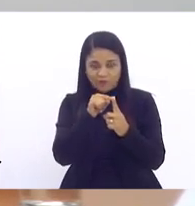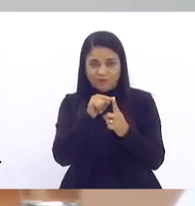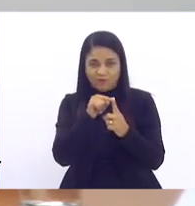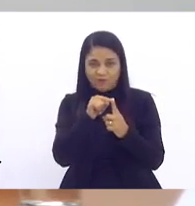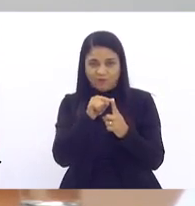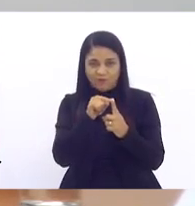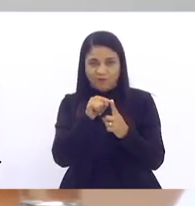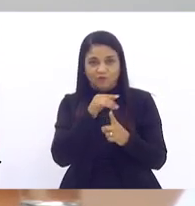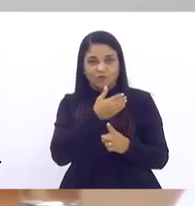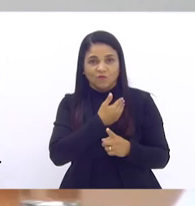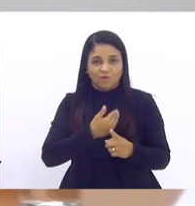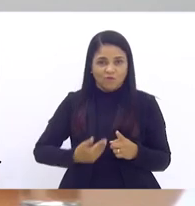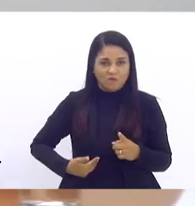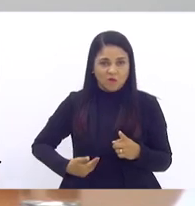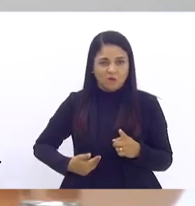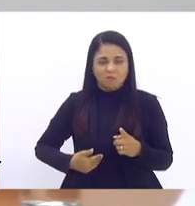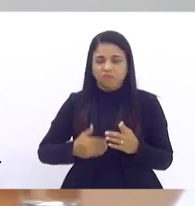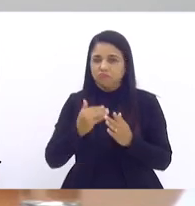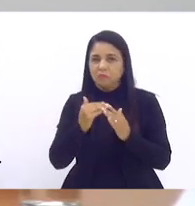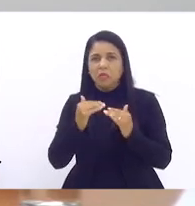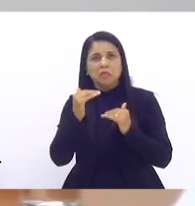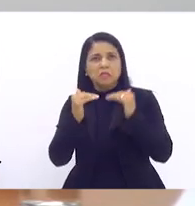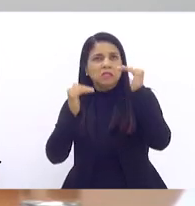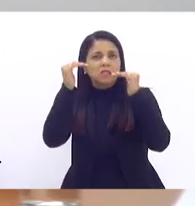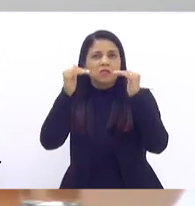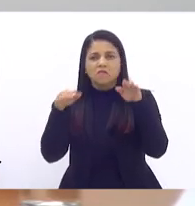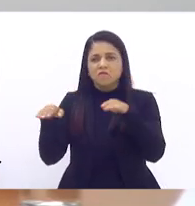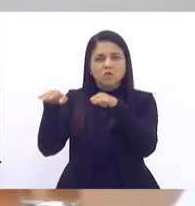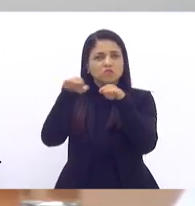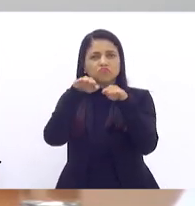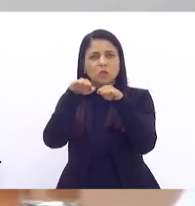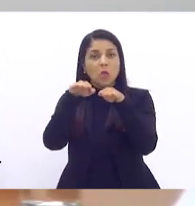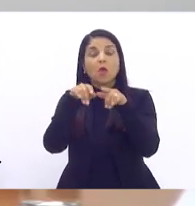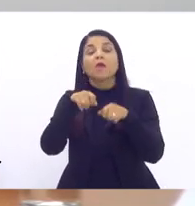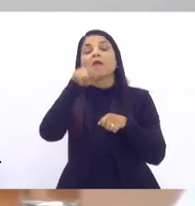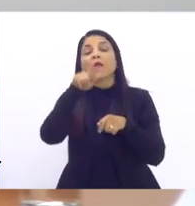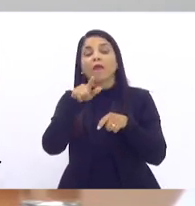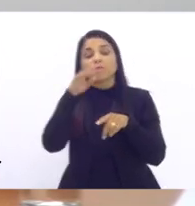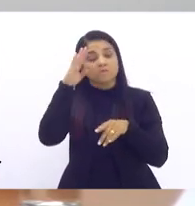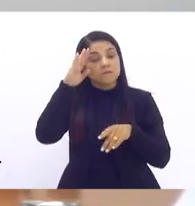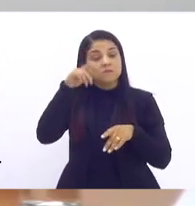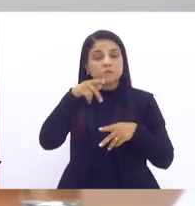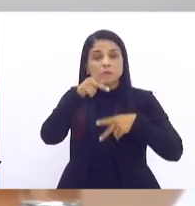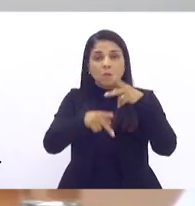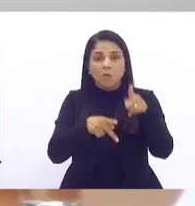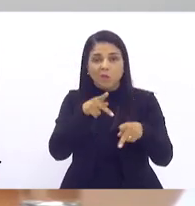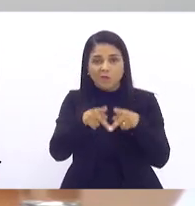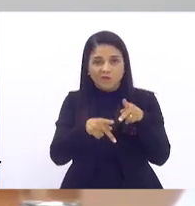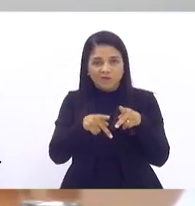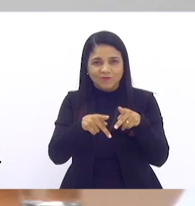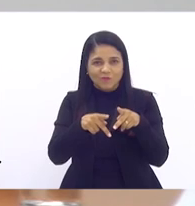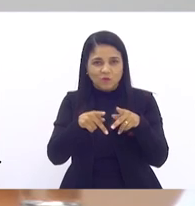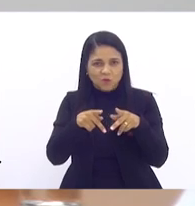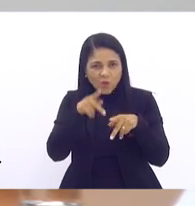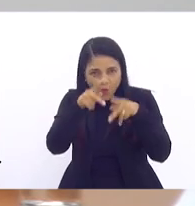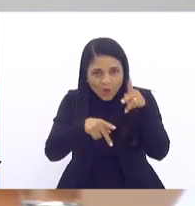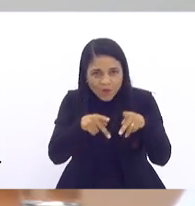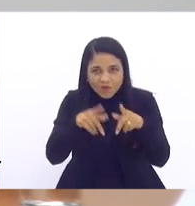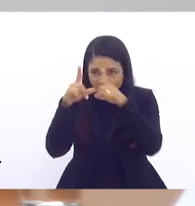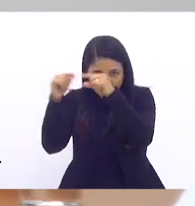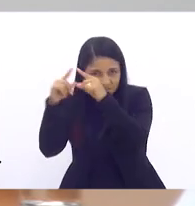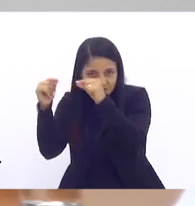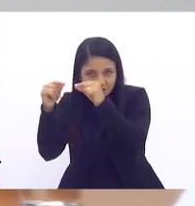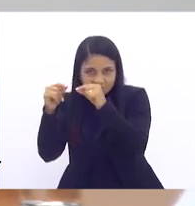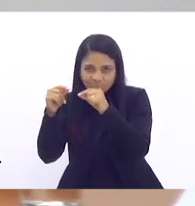um governo seja ele Qual o nível for é o povo e o povo não tá em Brasília O povo tá